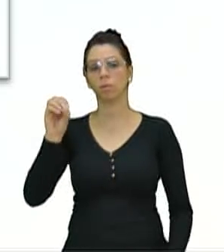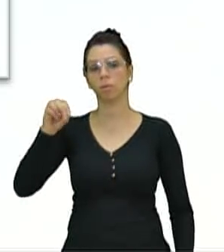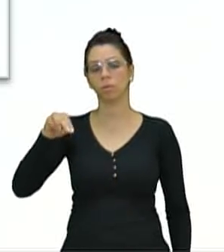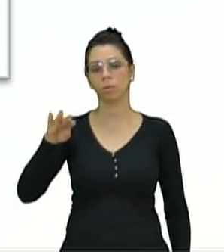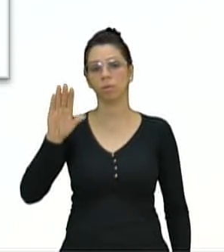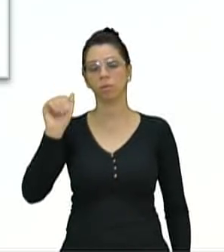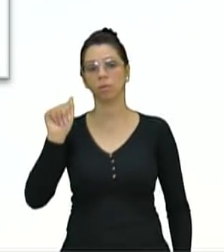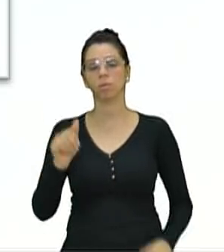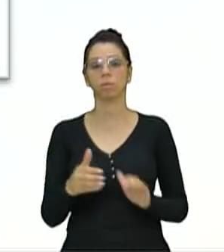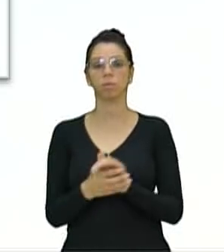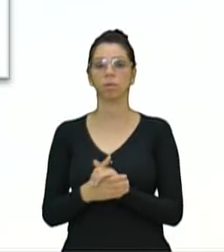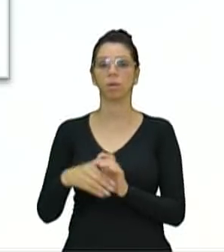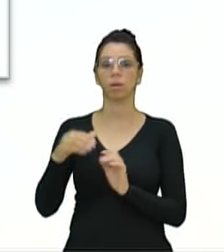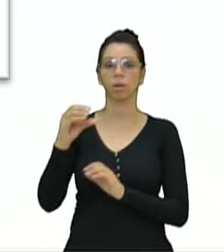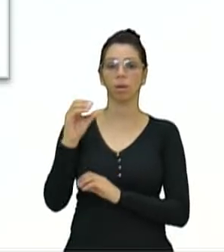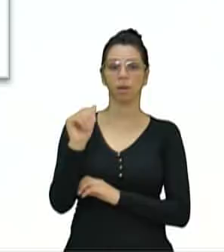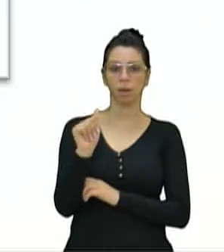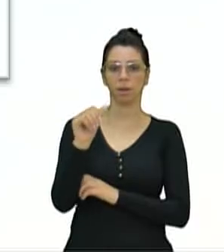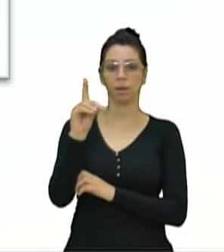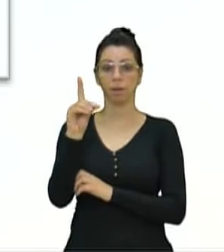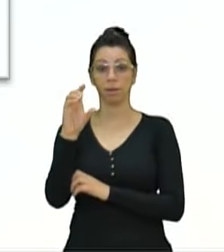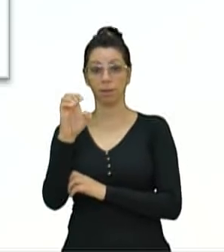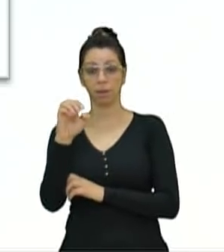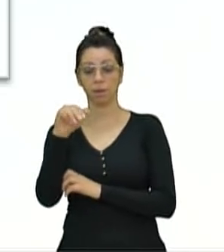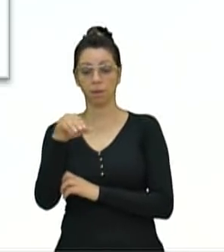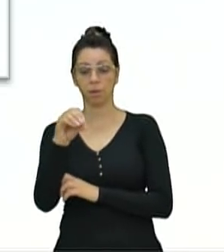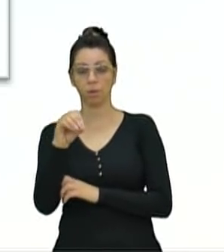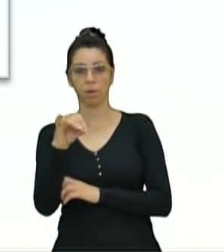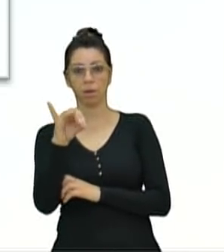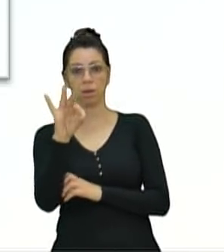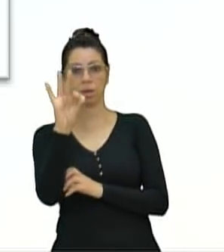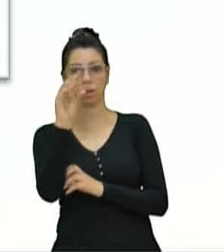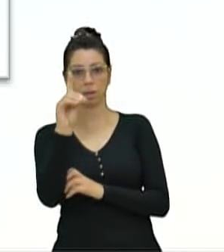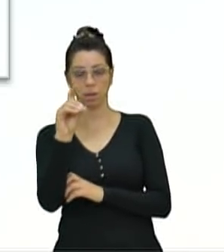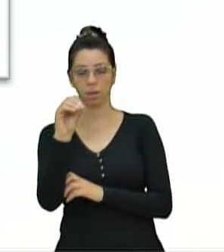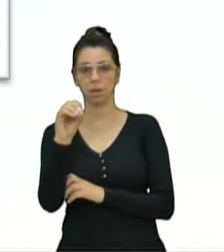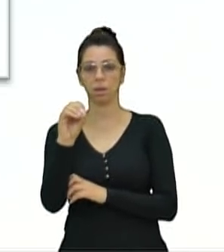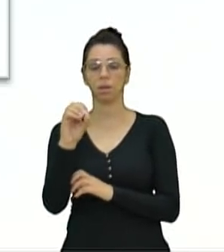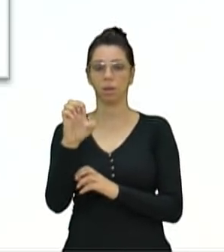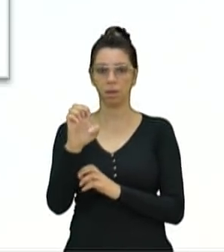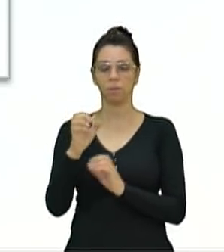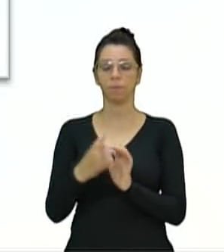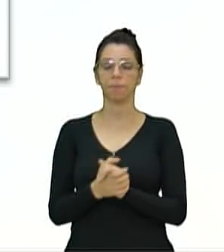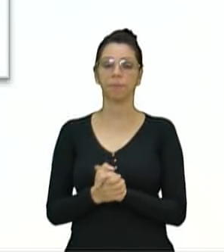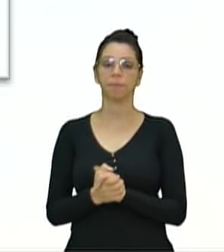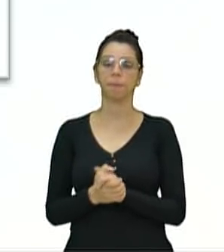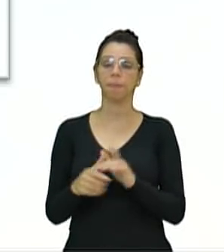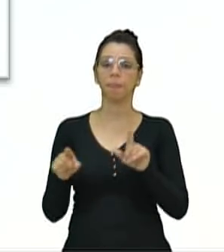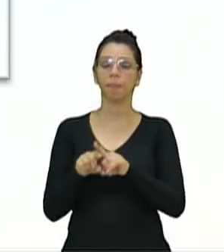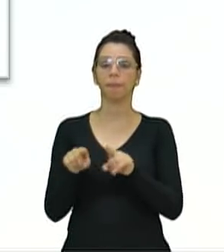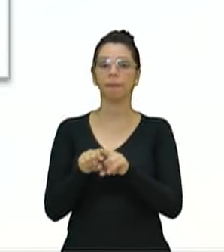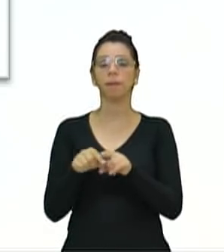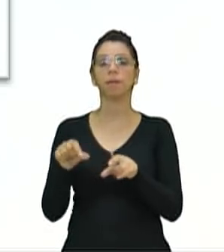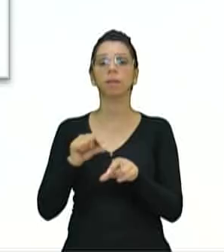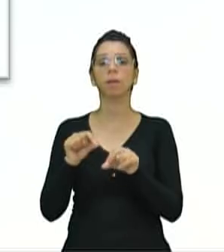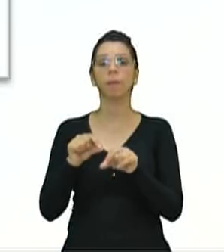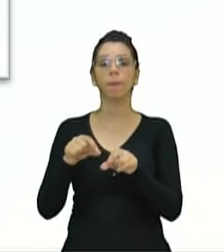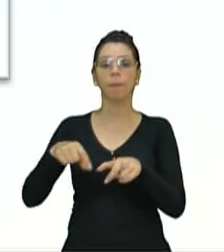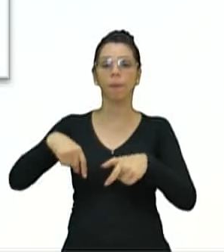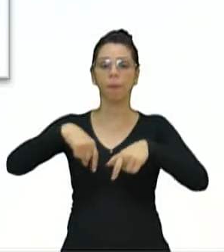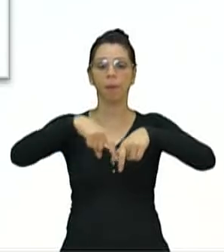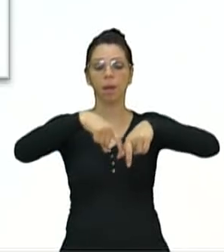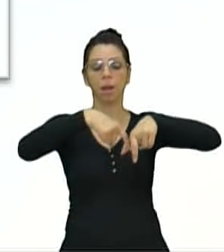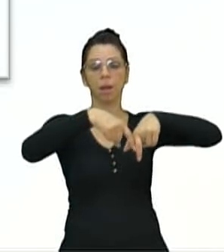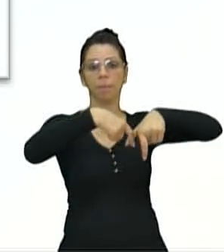denominada adenoide, tá? E próxima à garganta, nós temos as amígdalas. Já ouviu falar